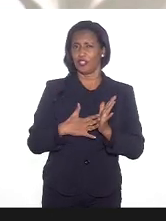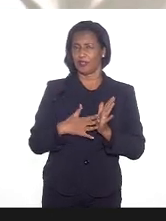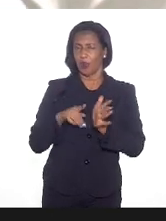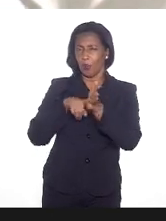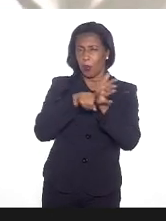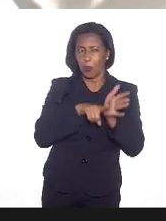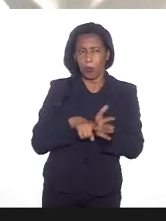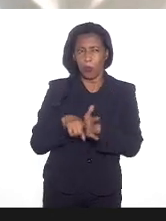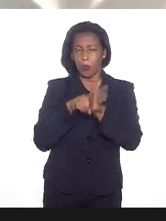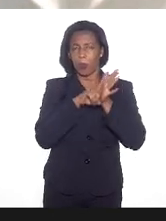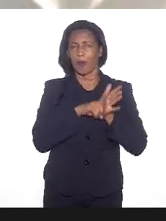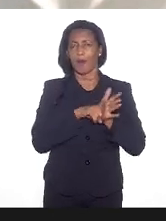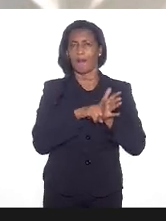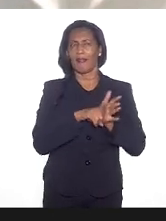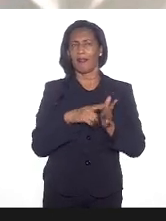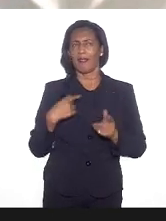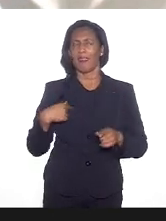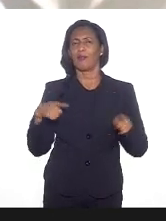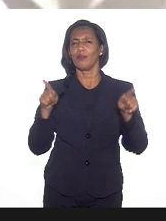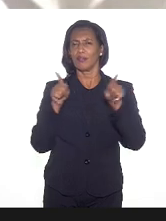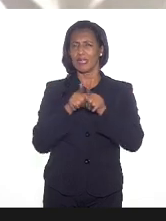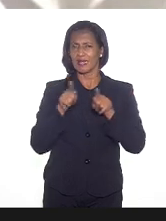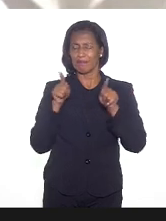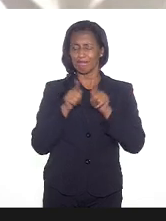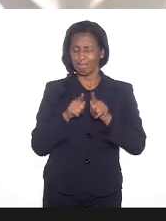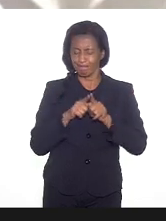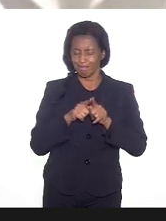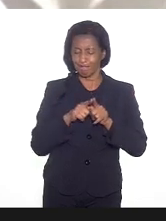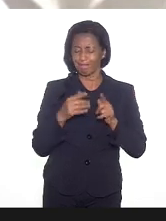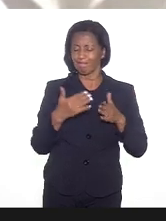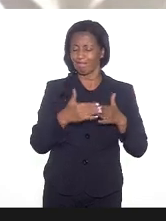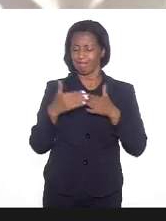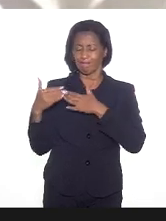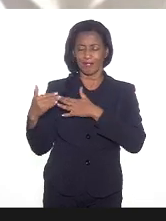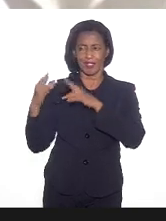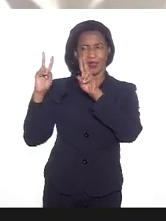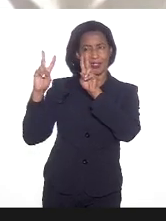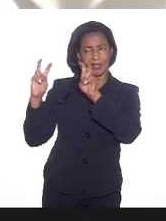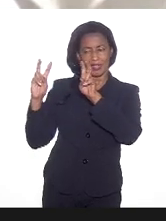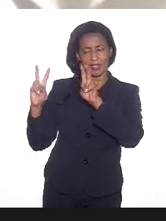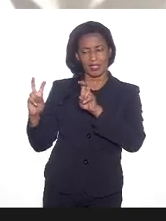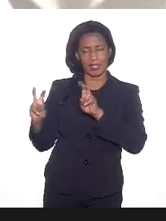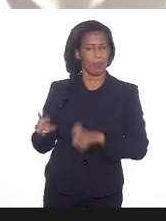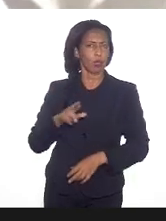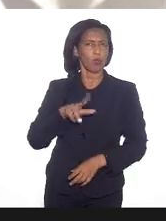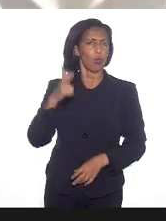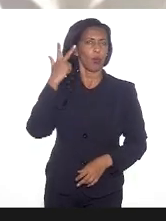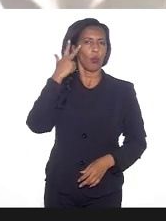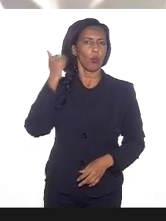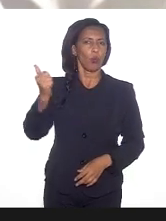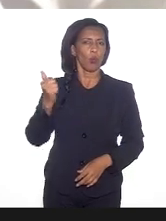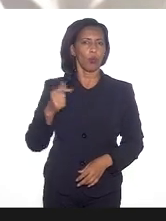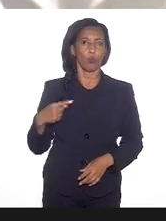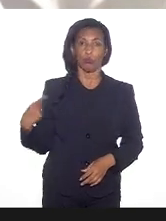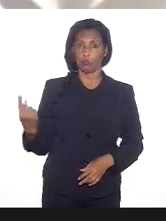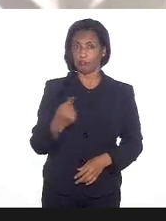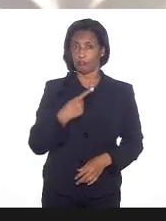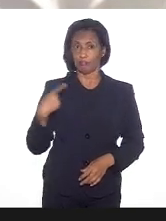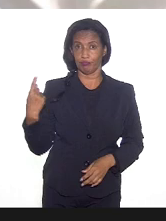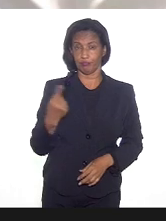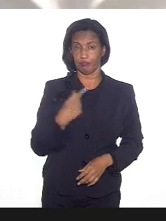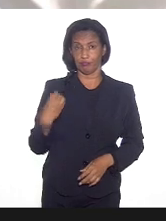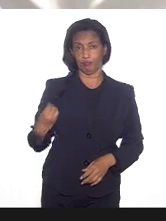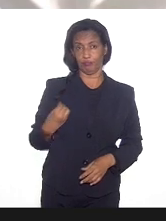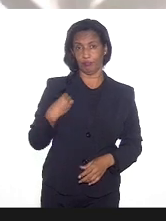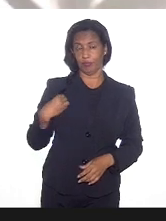eu mesma fiz uma imersão em alguns temas, né, que não são comuns na nossa atividade